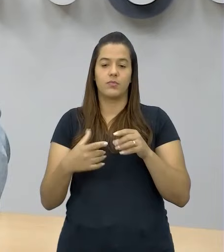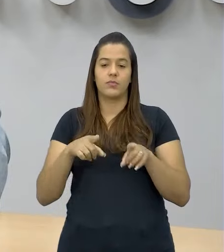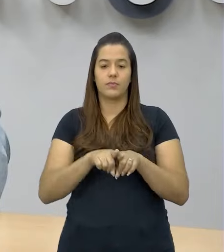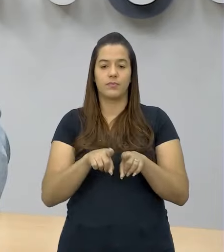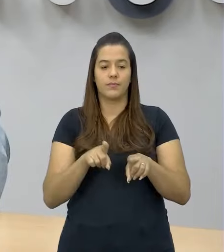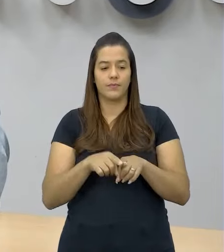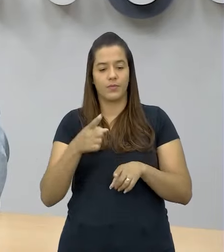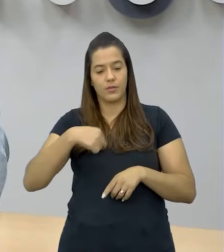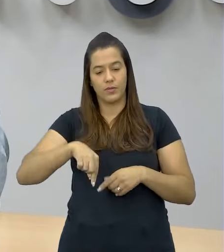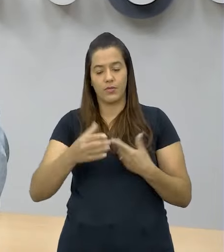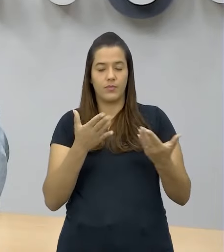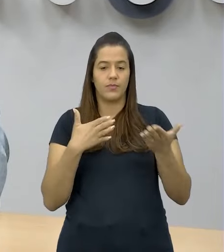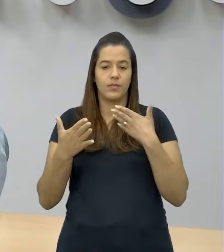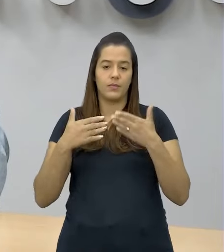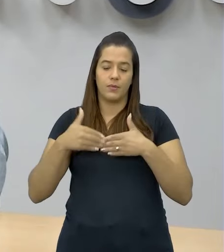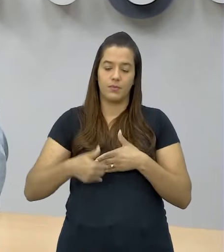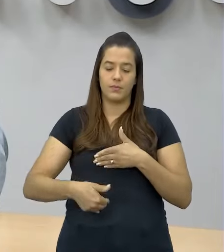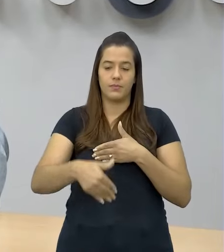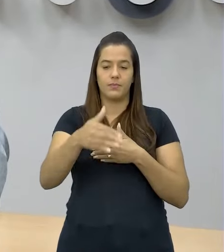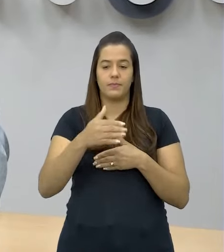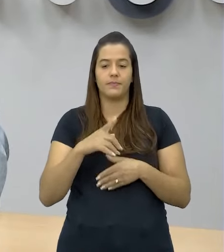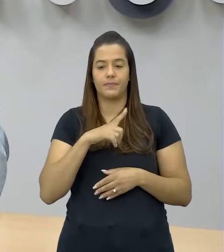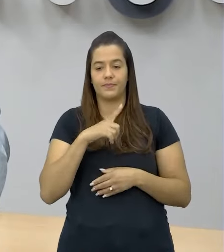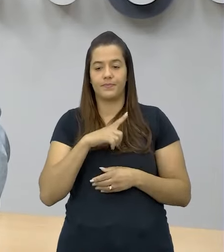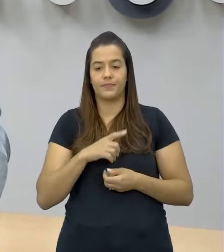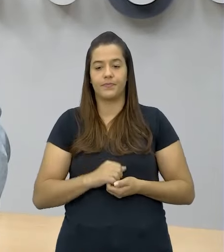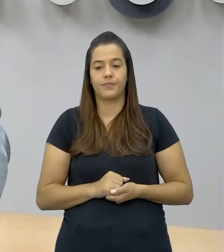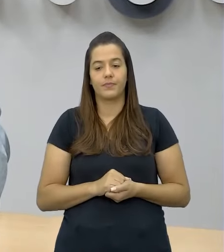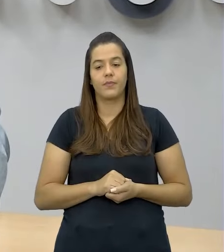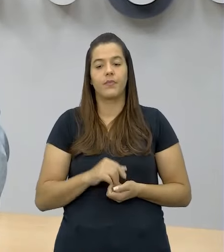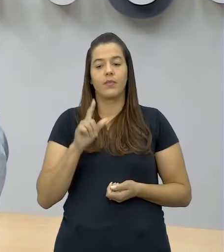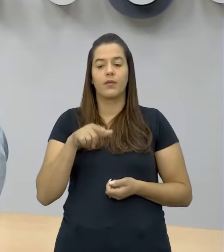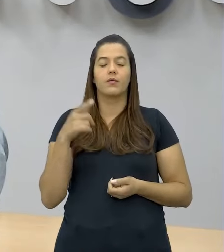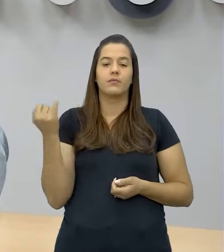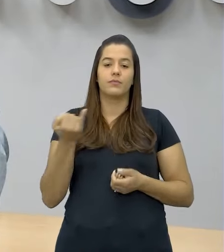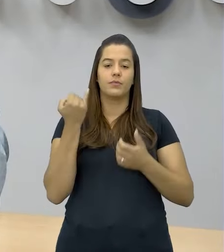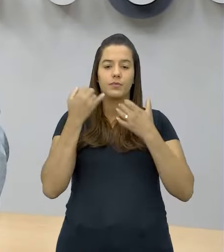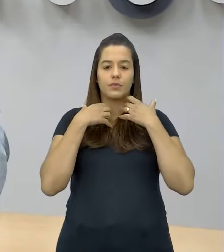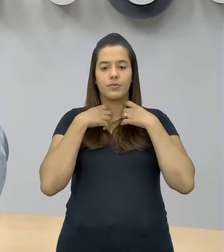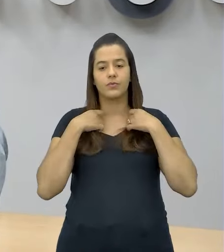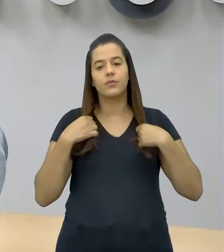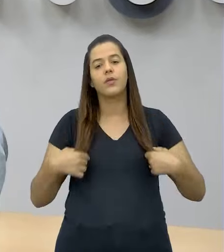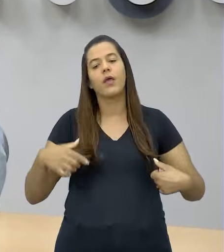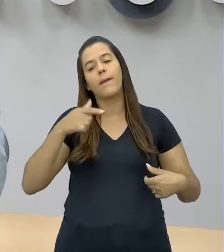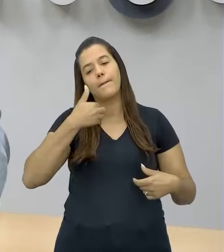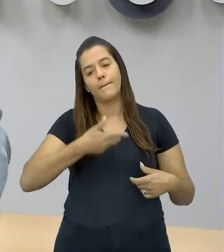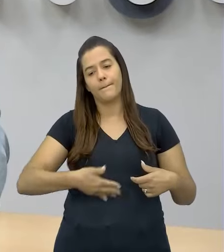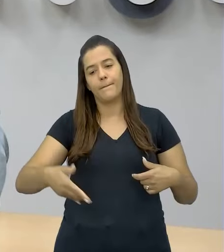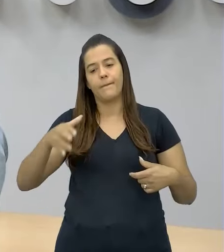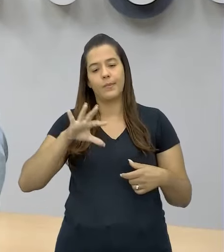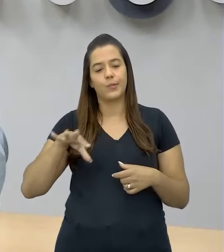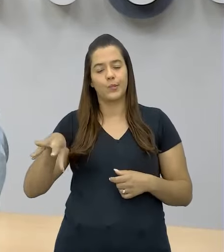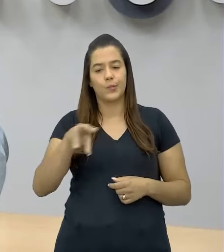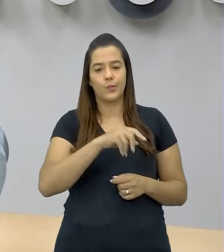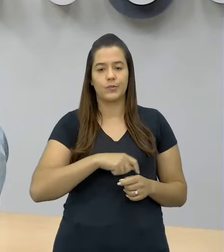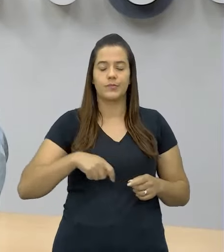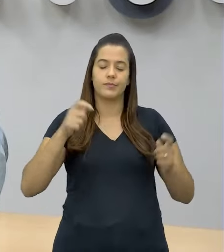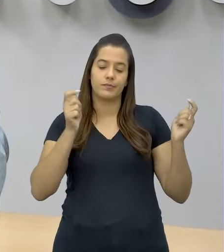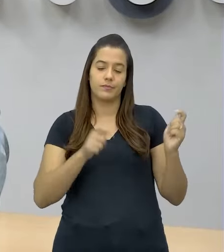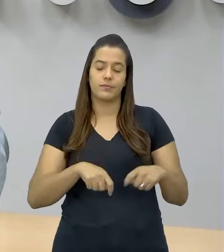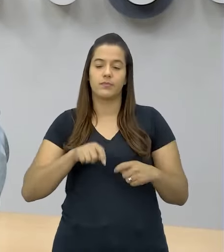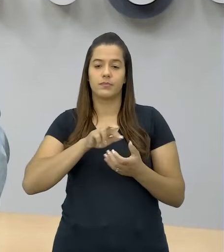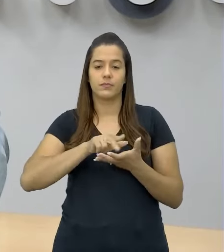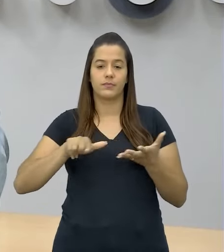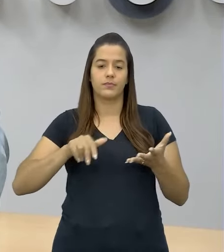vai trabalhar melhor mais para frente. Mas é importante notar esses elementos integradores que perpassam ali todos os componentes e todas